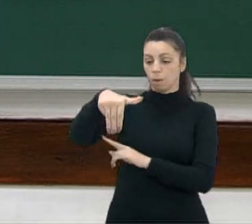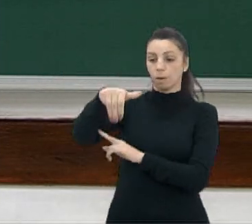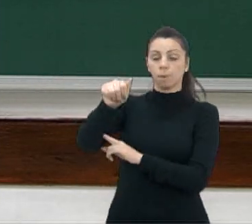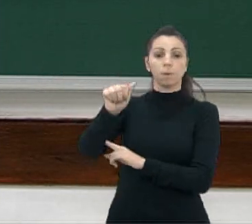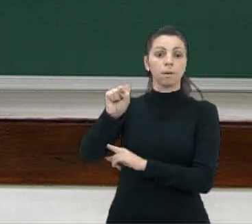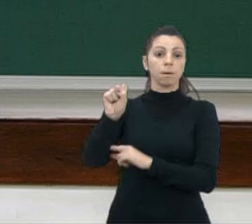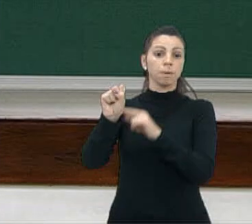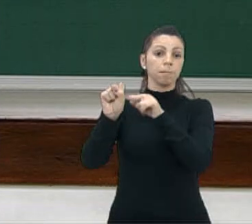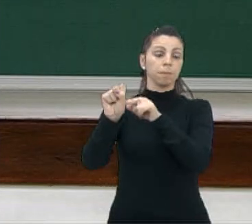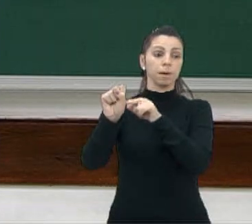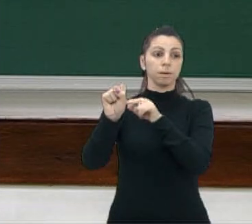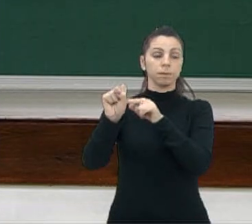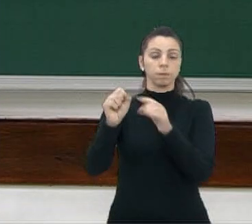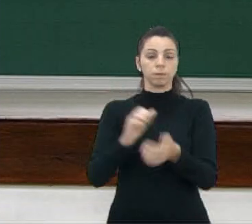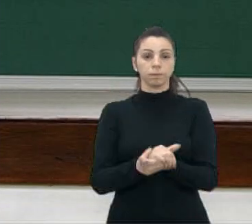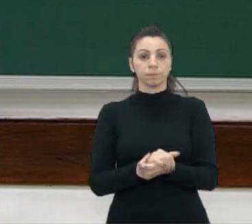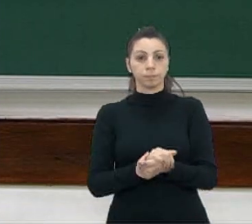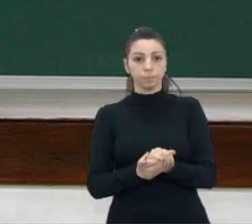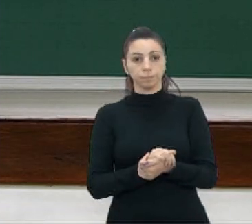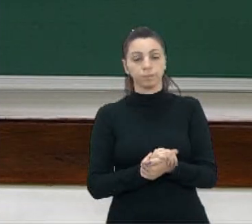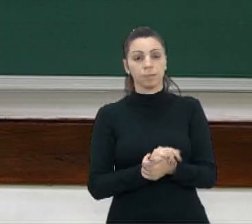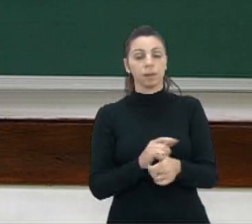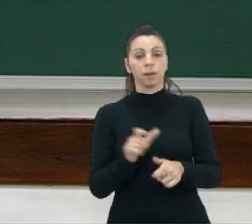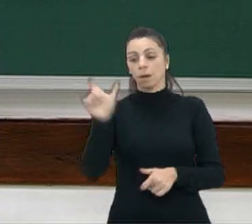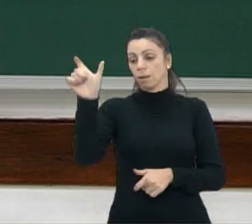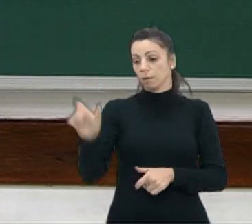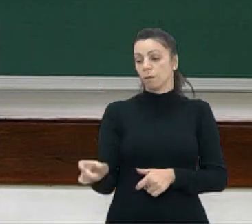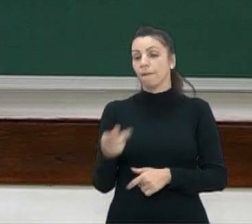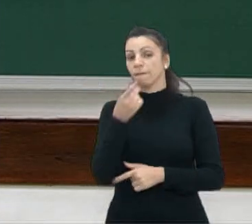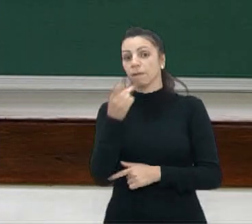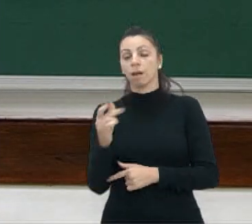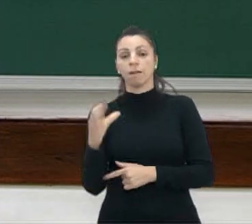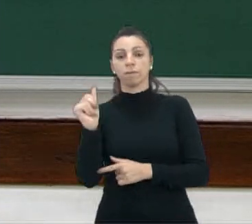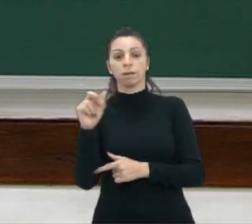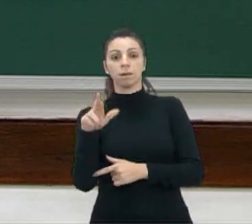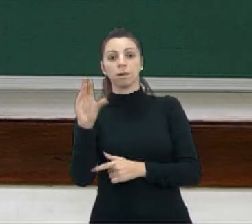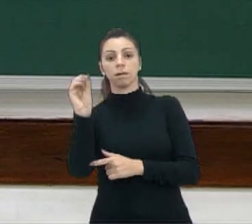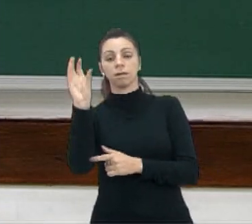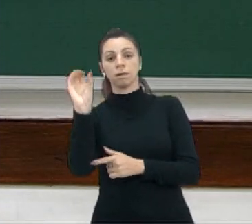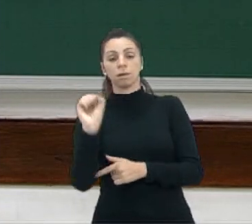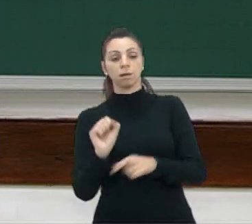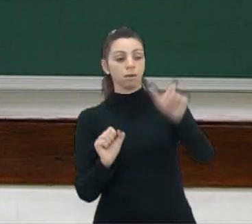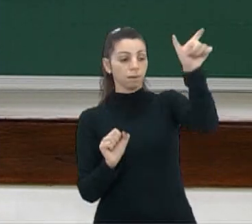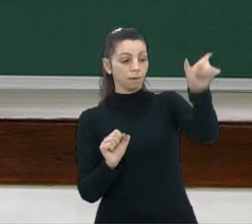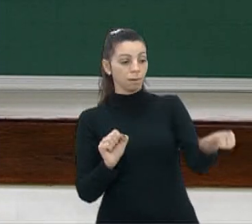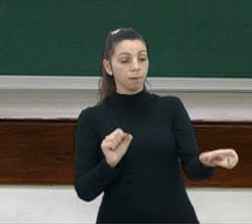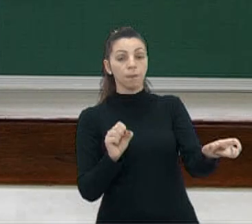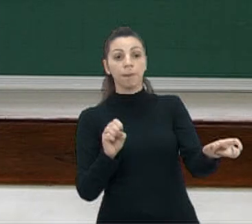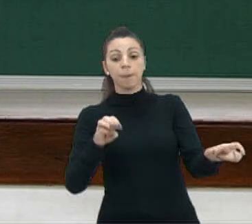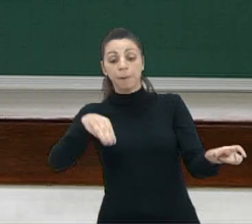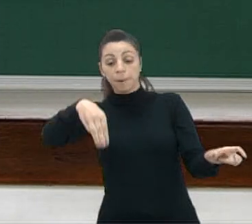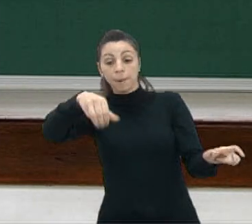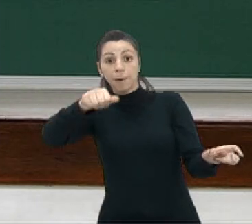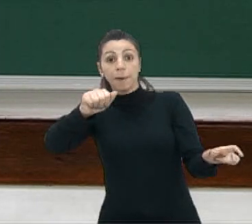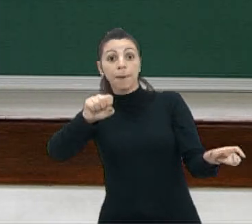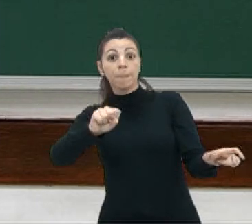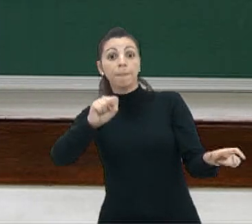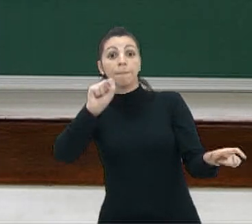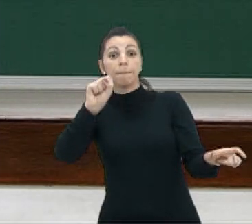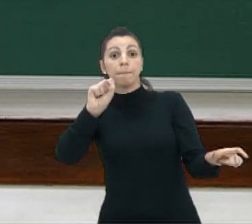primeiro personagem falava de um Carlos, mas o seu interlocutor não entendeu. Então, esta relação de